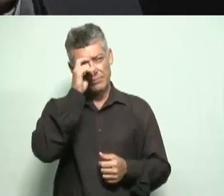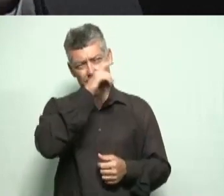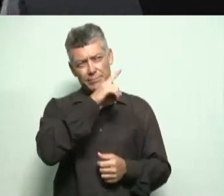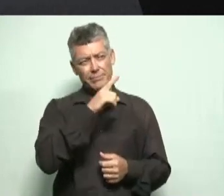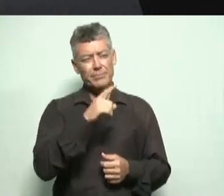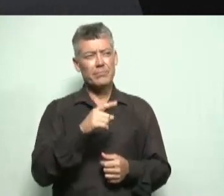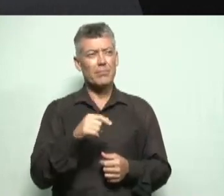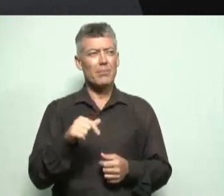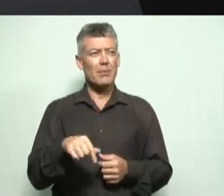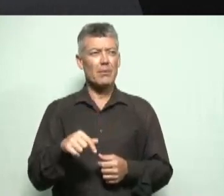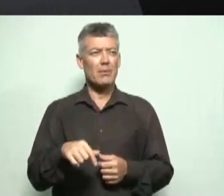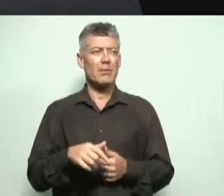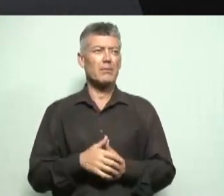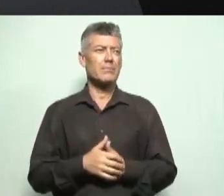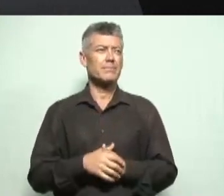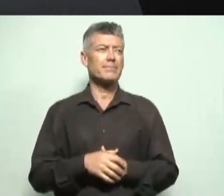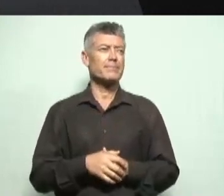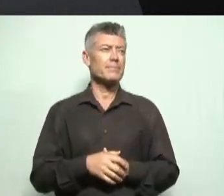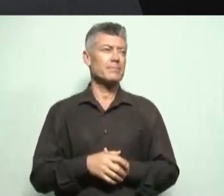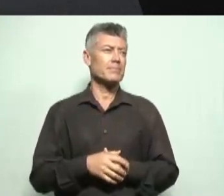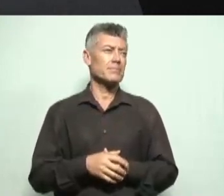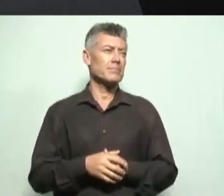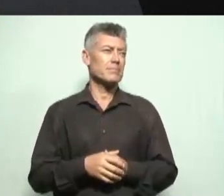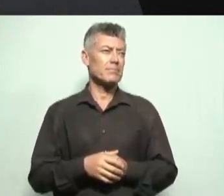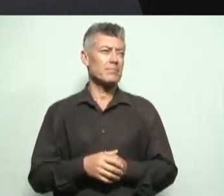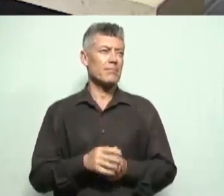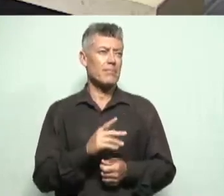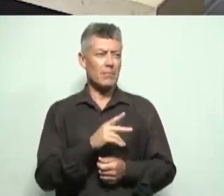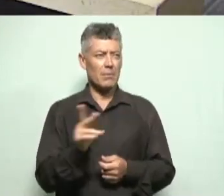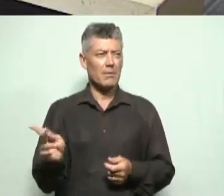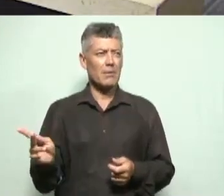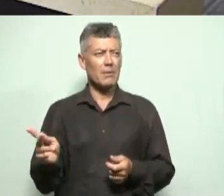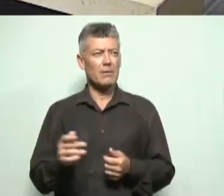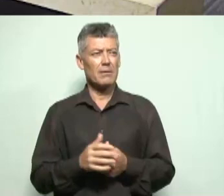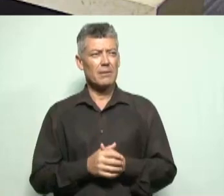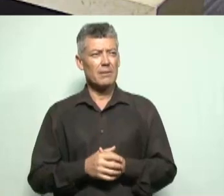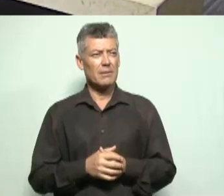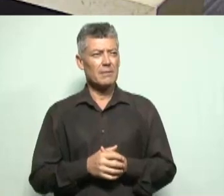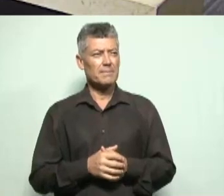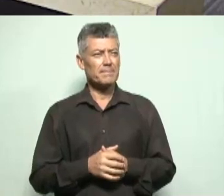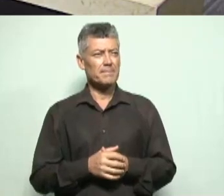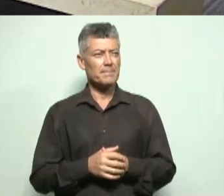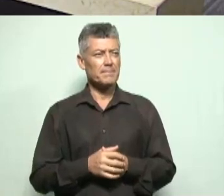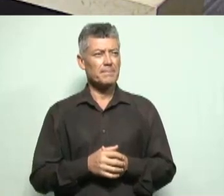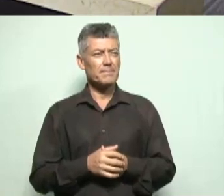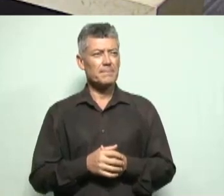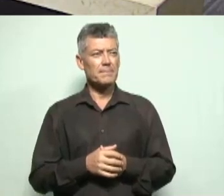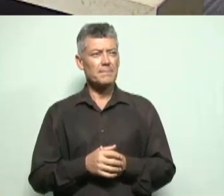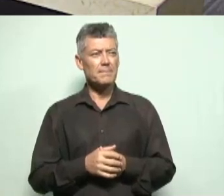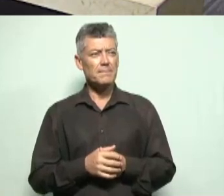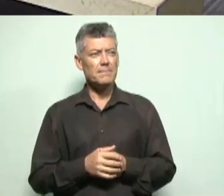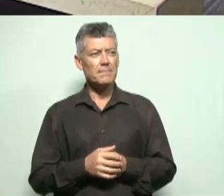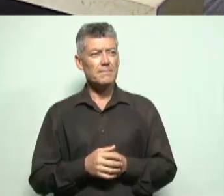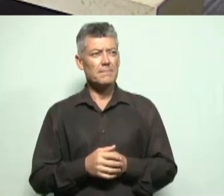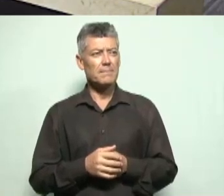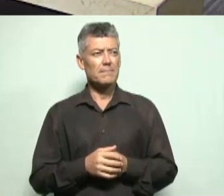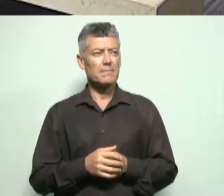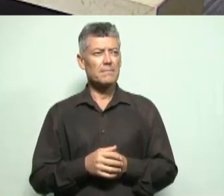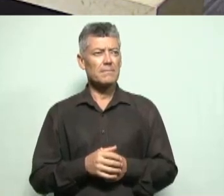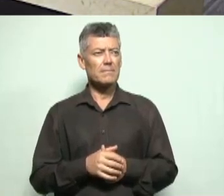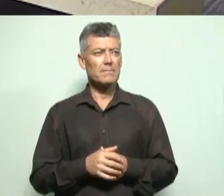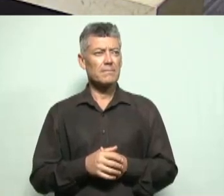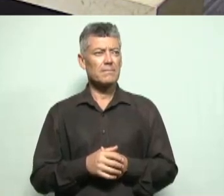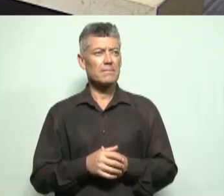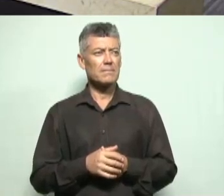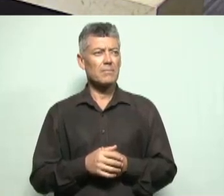relação a essa questão. Senhor presidente, eu quero também aproveitar o momento. Para discutir. Fica a discussão,